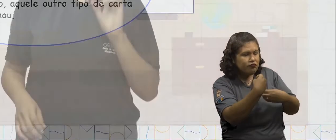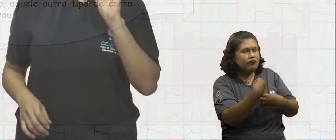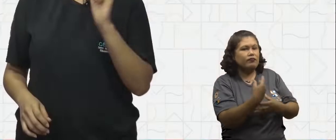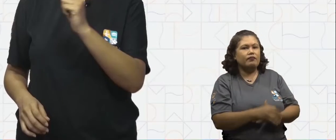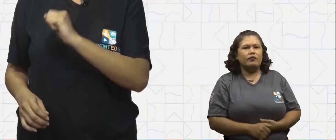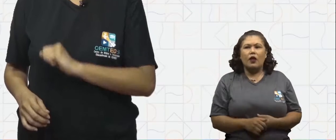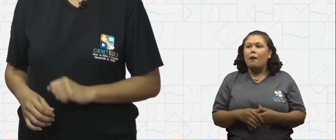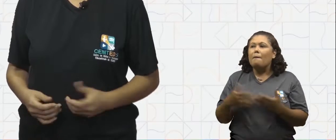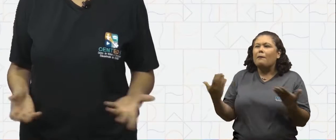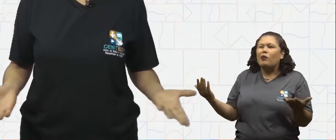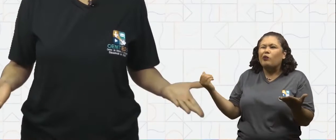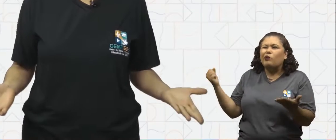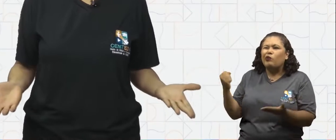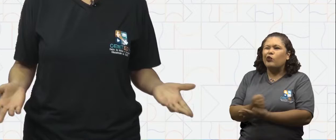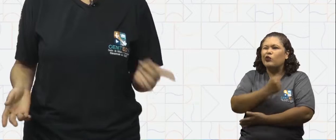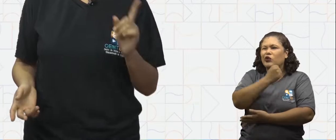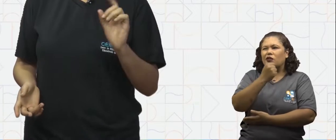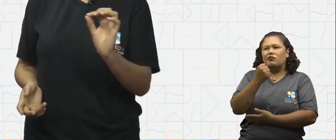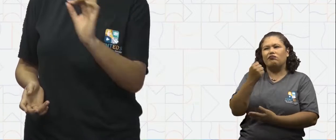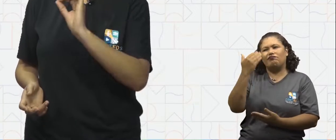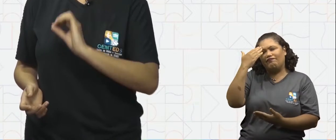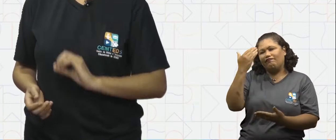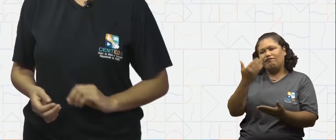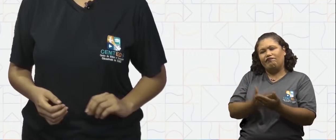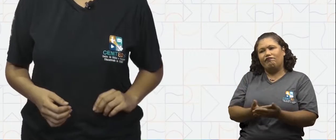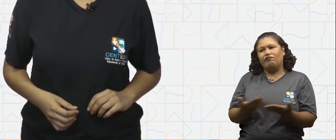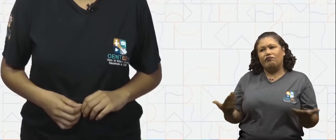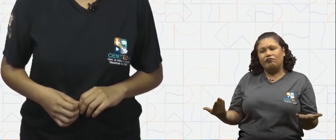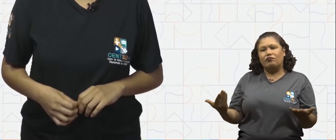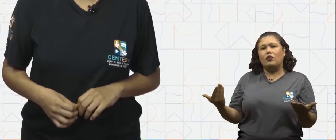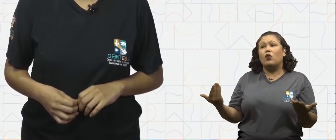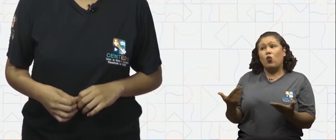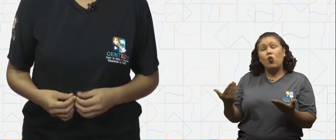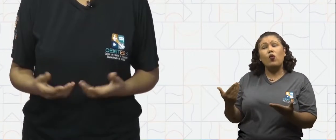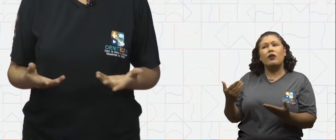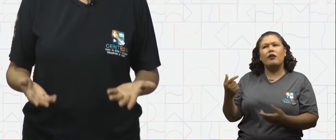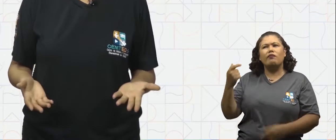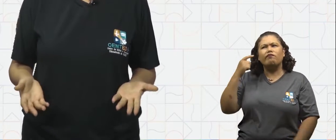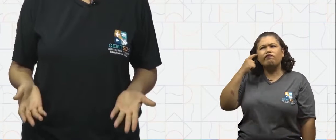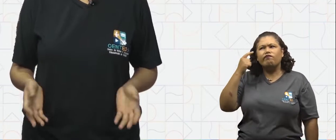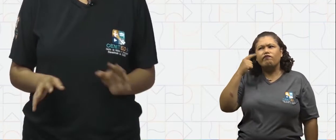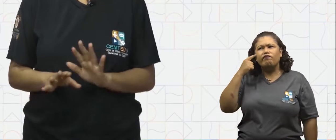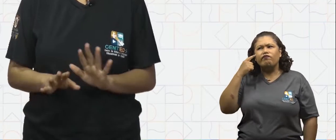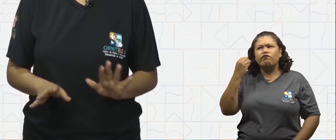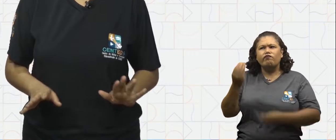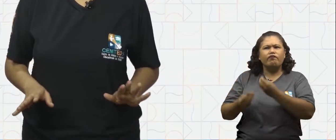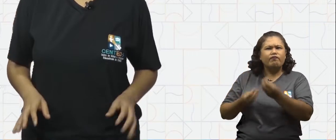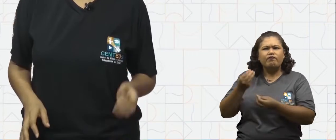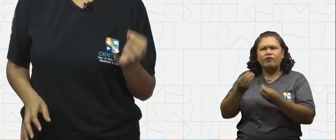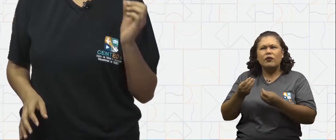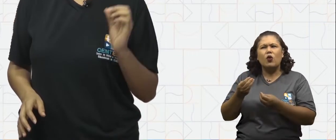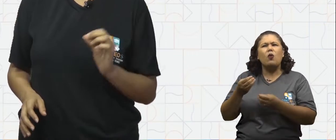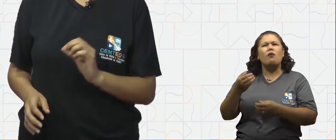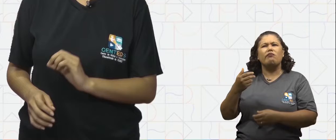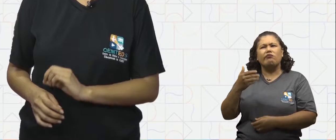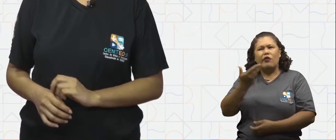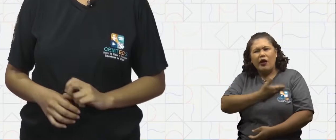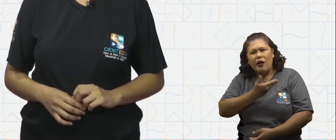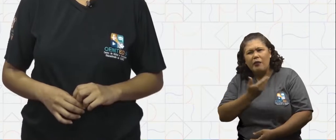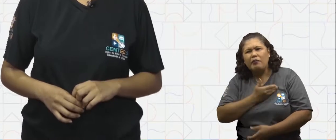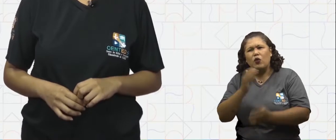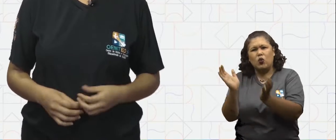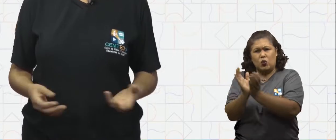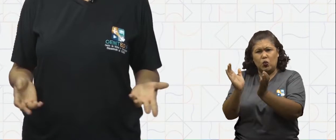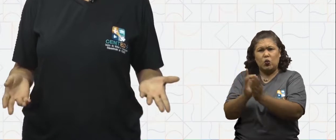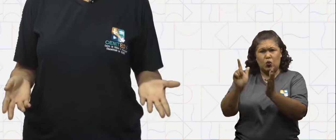ensinou. Poxa, Ana, não acredito. Temos que fazer algo sobre isso. Eu realmente não acredito que a equipe do